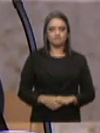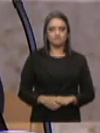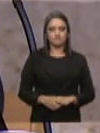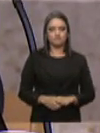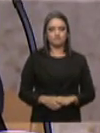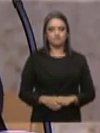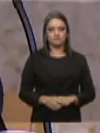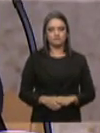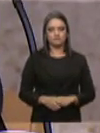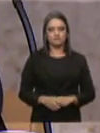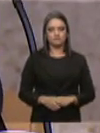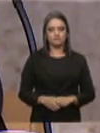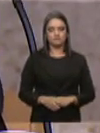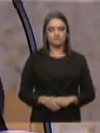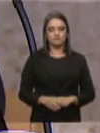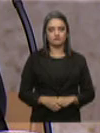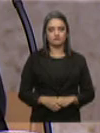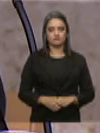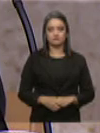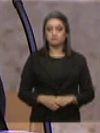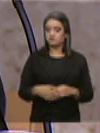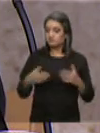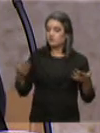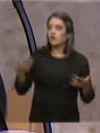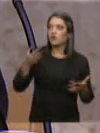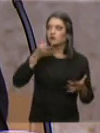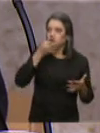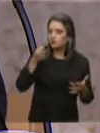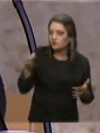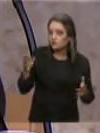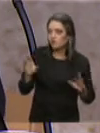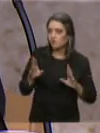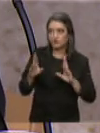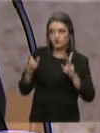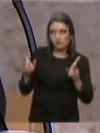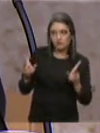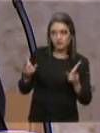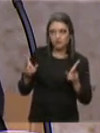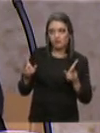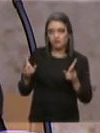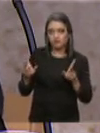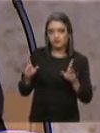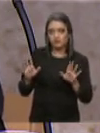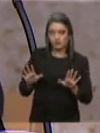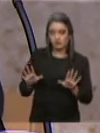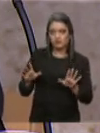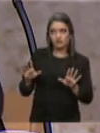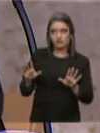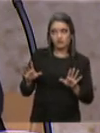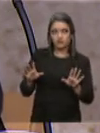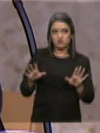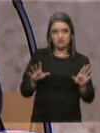Há alguma divergência quanto à tese, ressalvada a questão da anterioridade, que eu vou registrar?